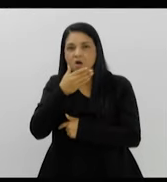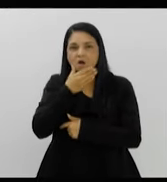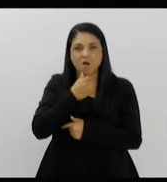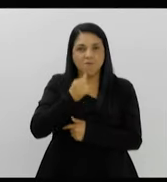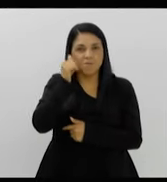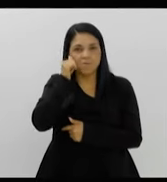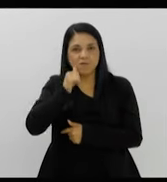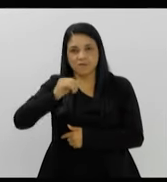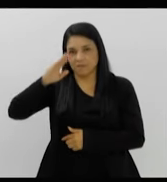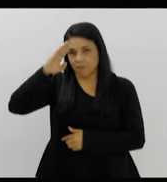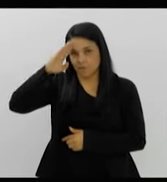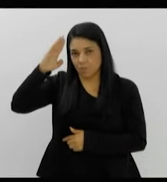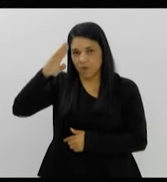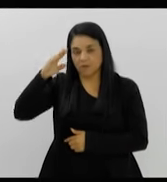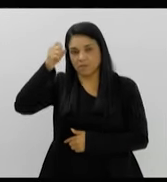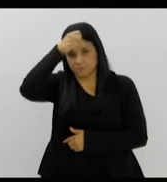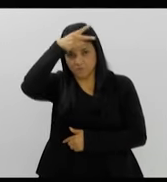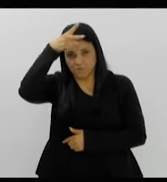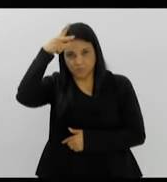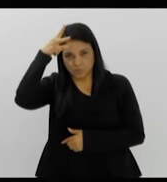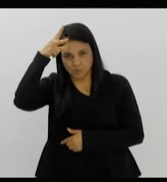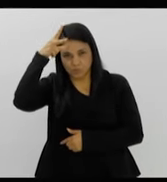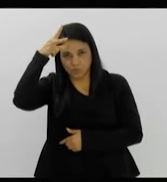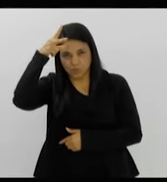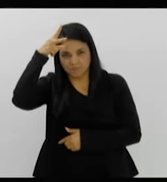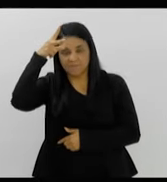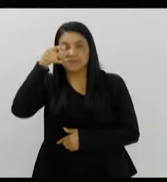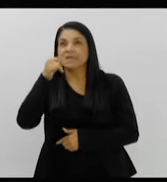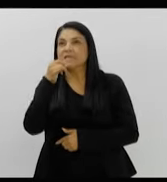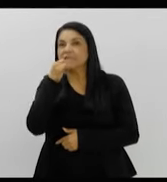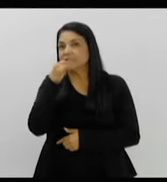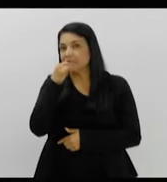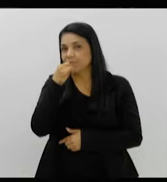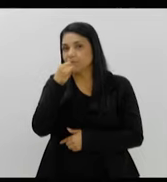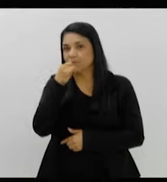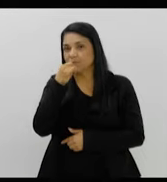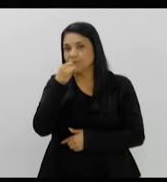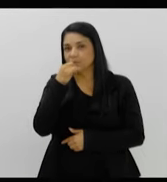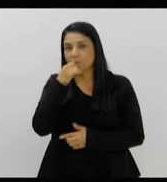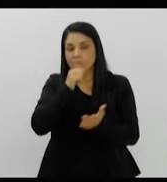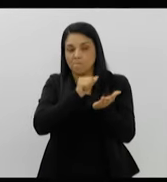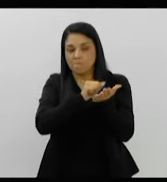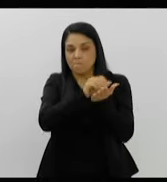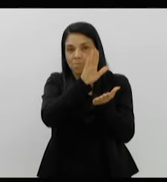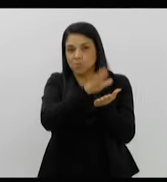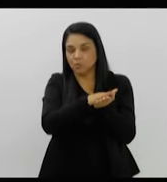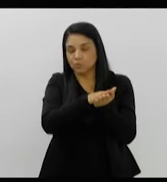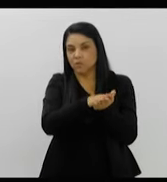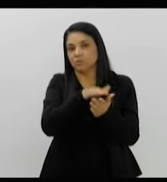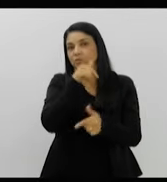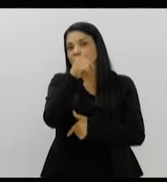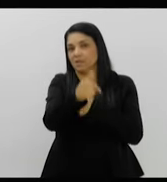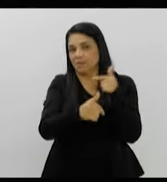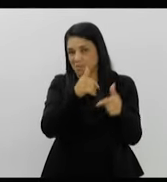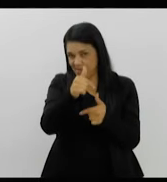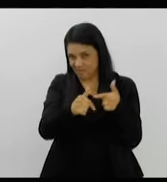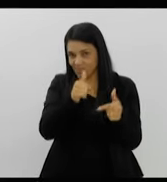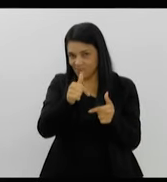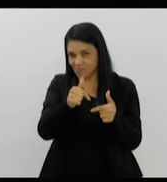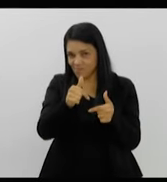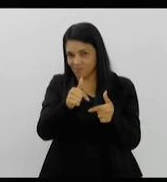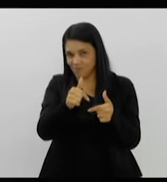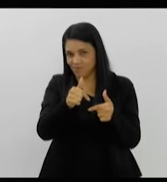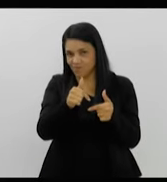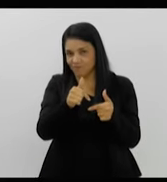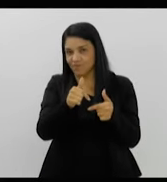honrados da guarda municipal colocando-os por exemplo para ficar multando o trabalhador